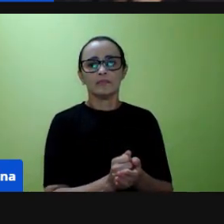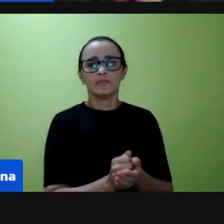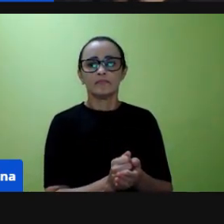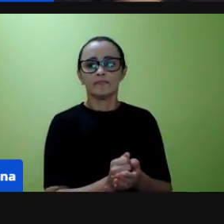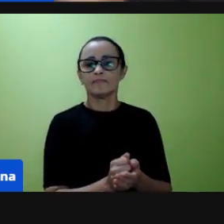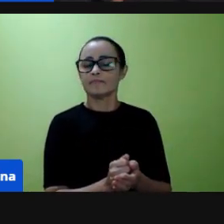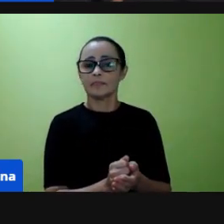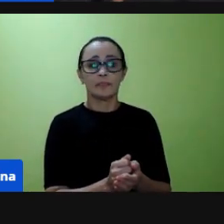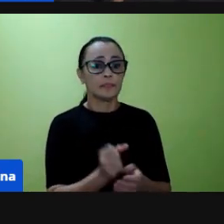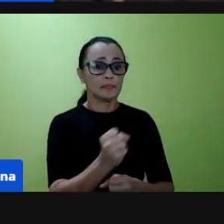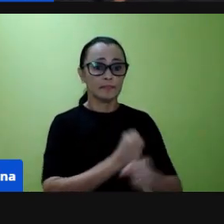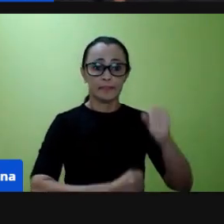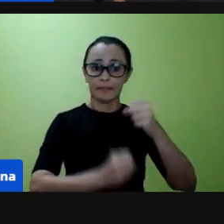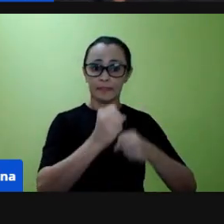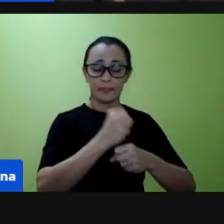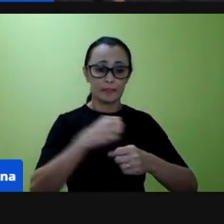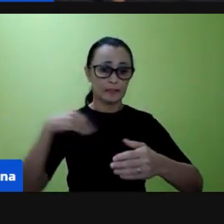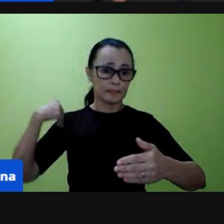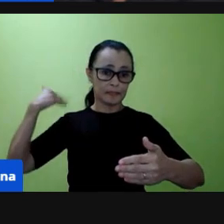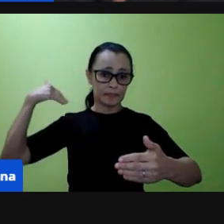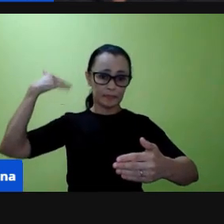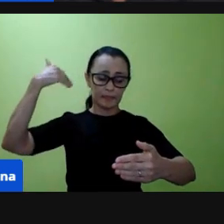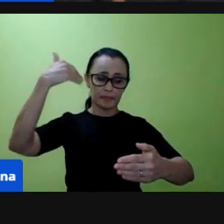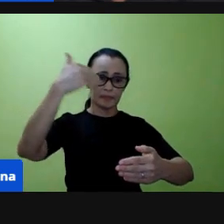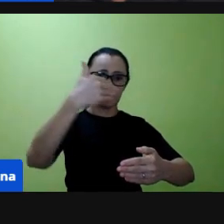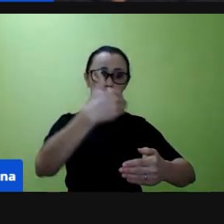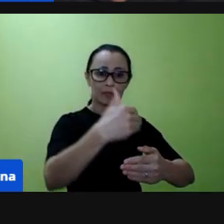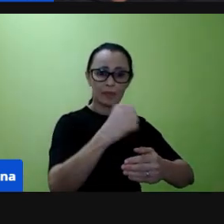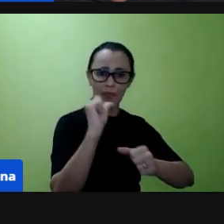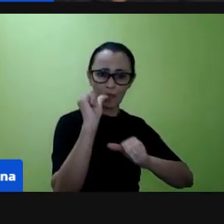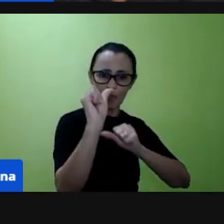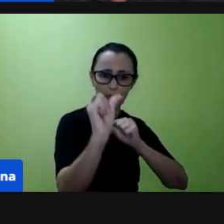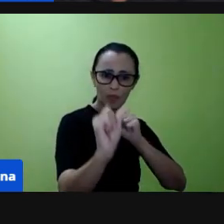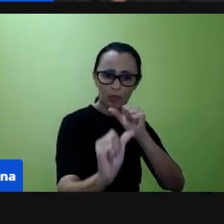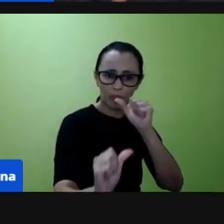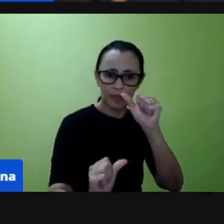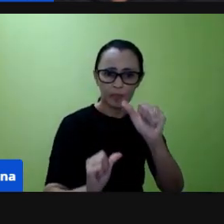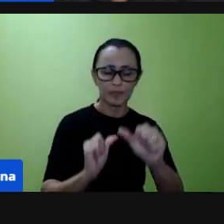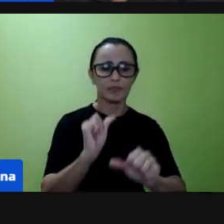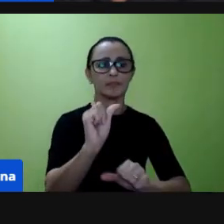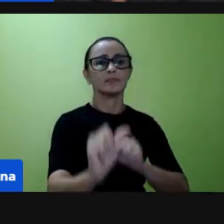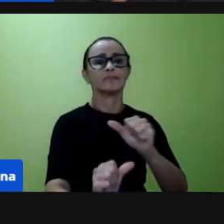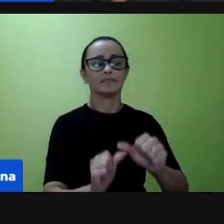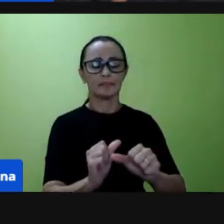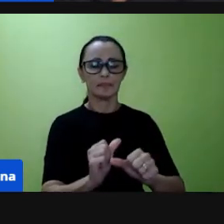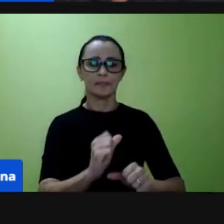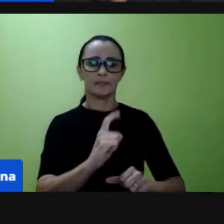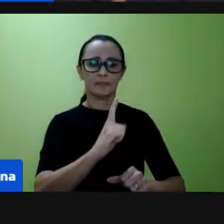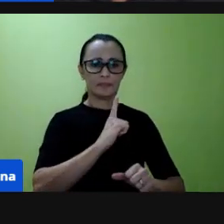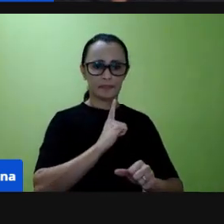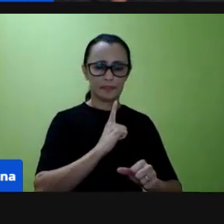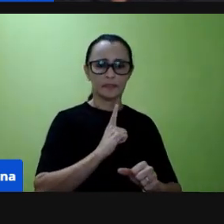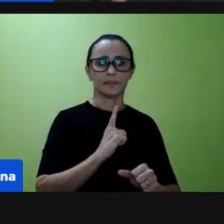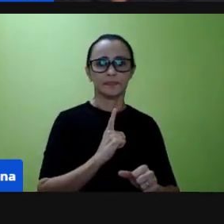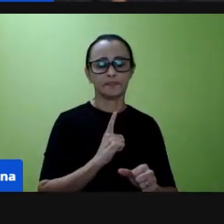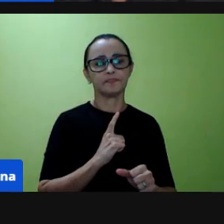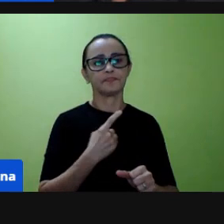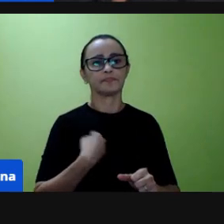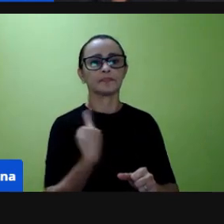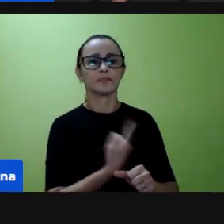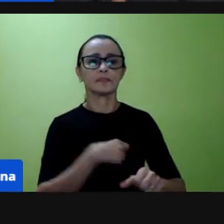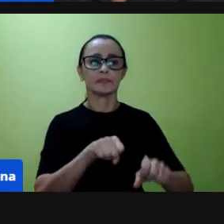ano passado para cá. É interessante lembrar, porque nas formações que nós estávamos tendo, né, nossas formações de